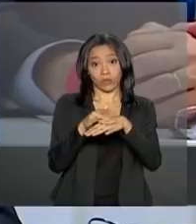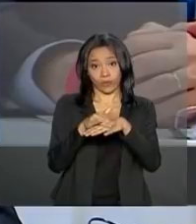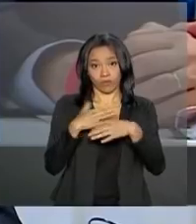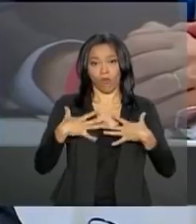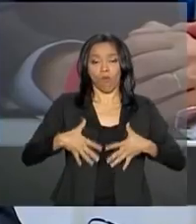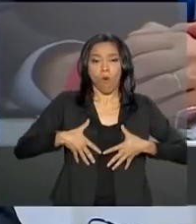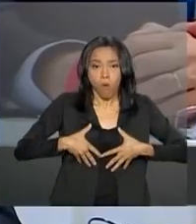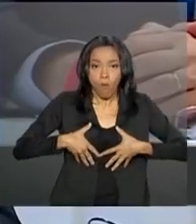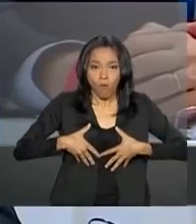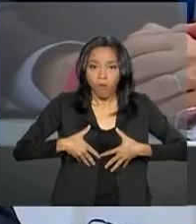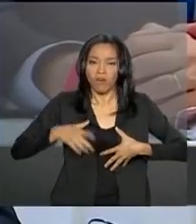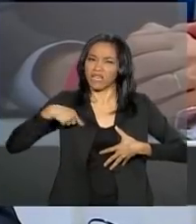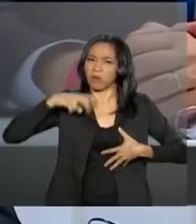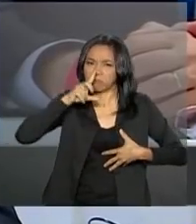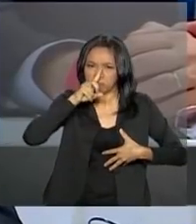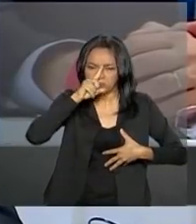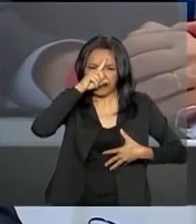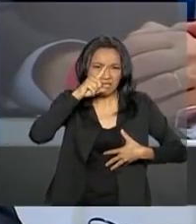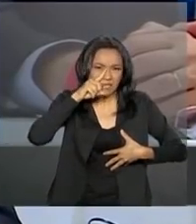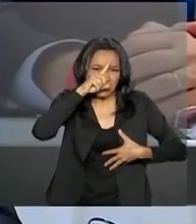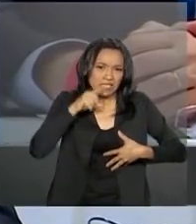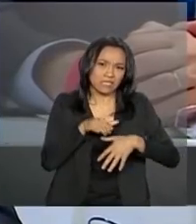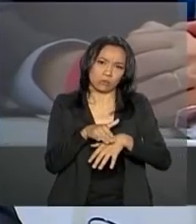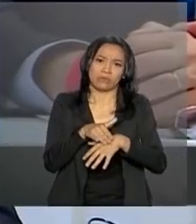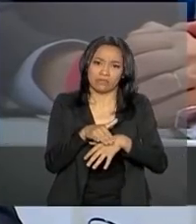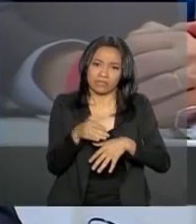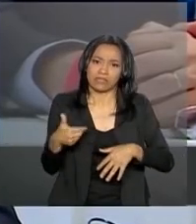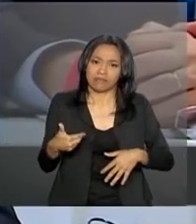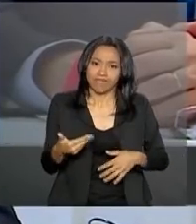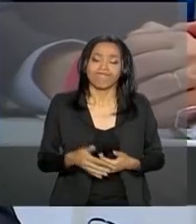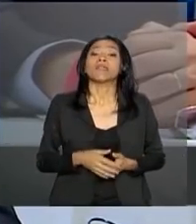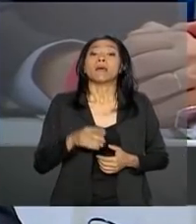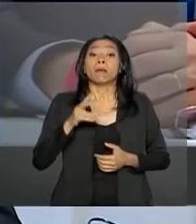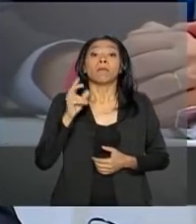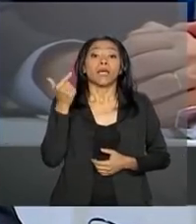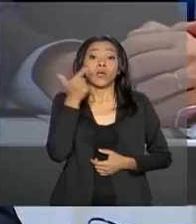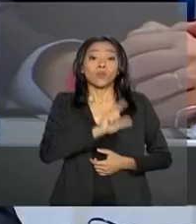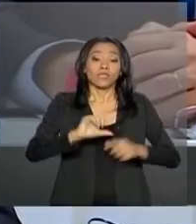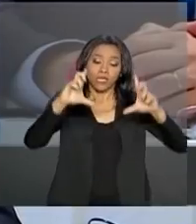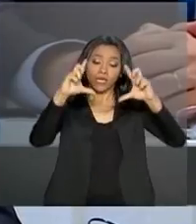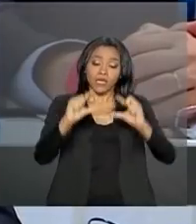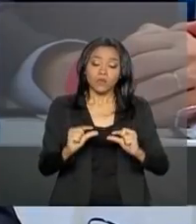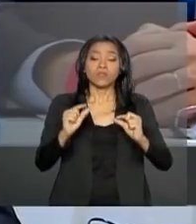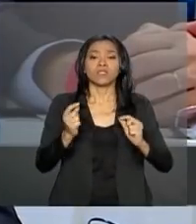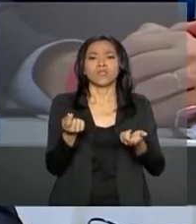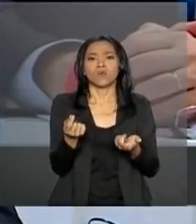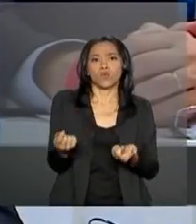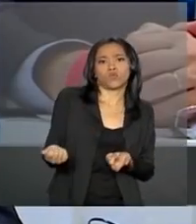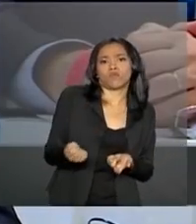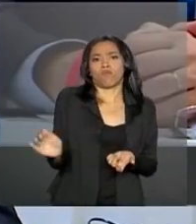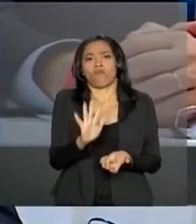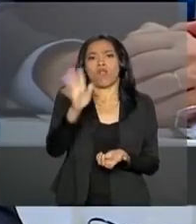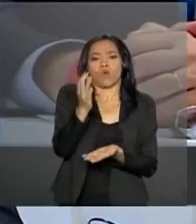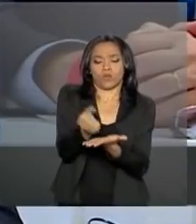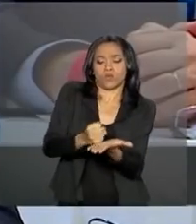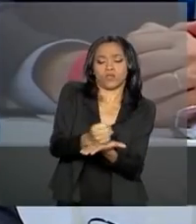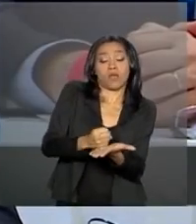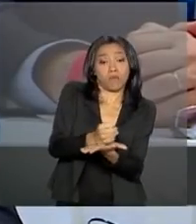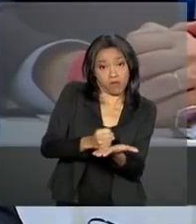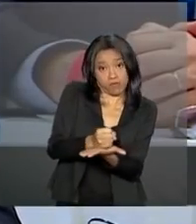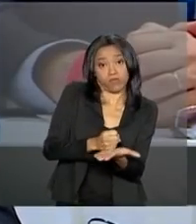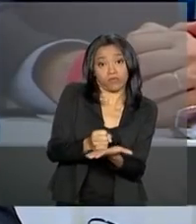essa grave doença e ao fazê-lo permitirá reduzir os custos dos medicamentos e poupar recursos públicos